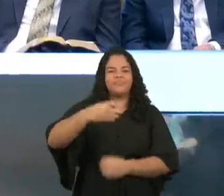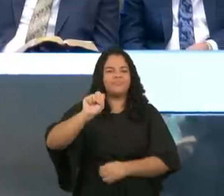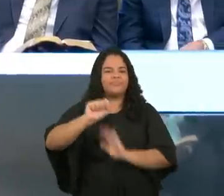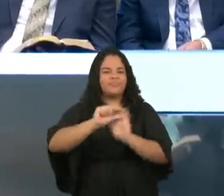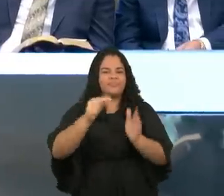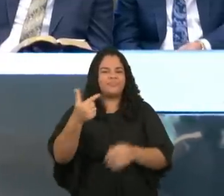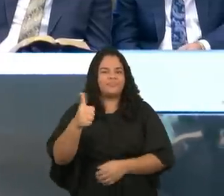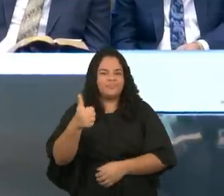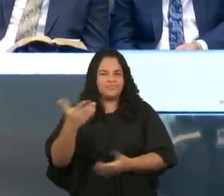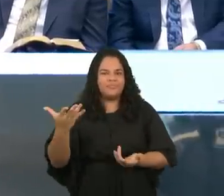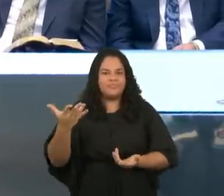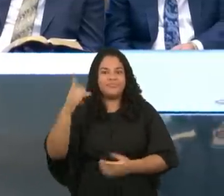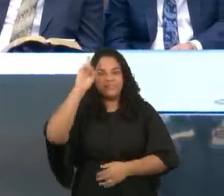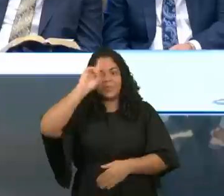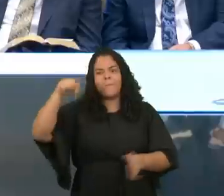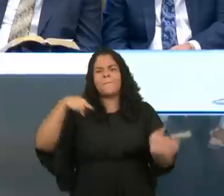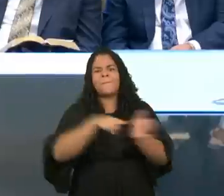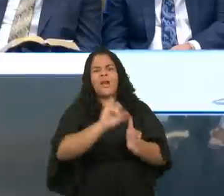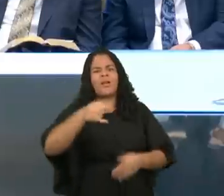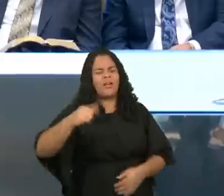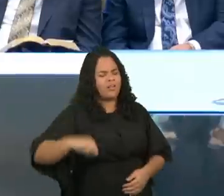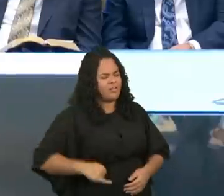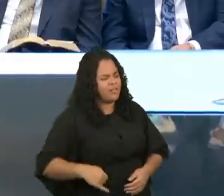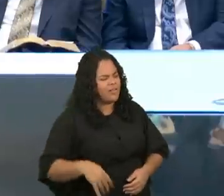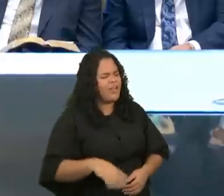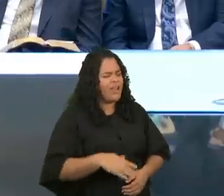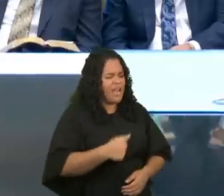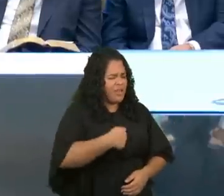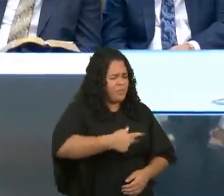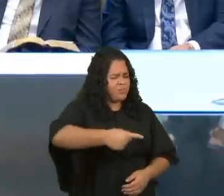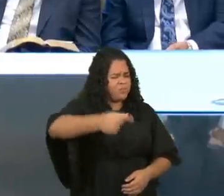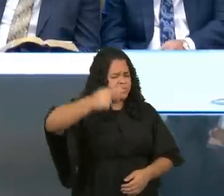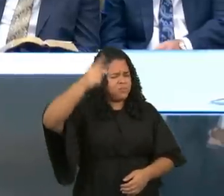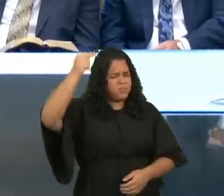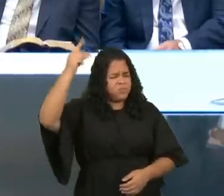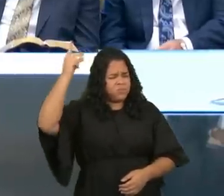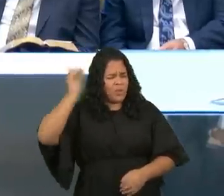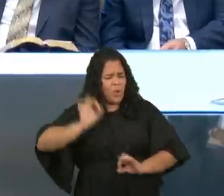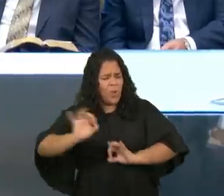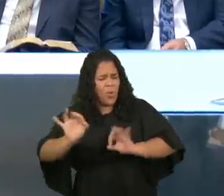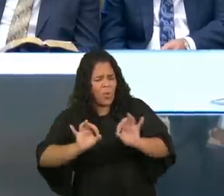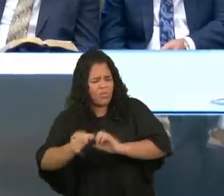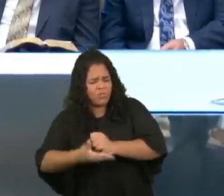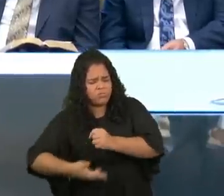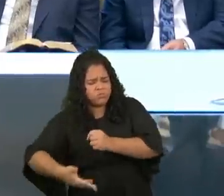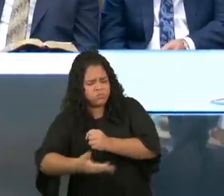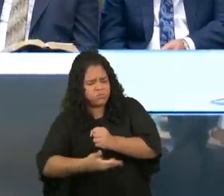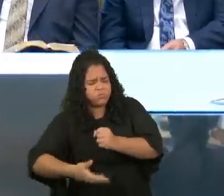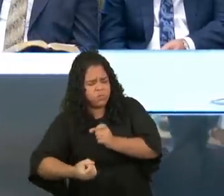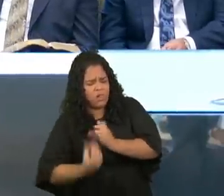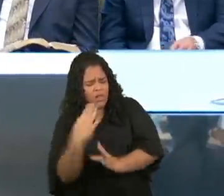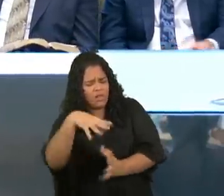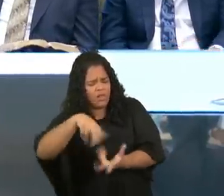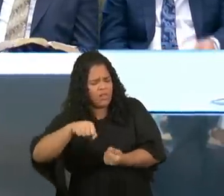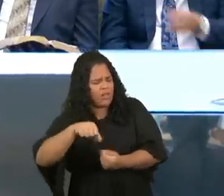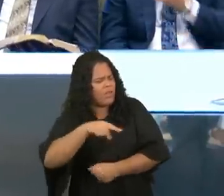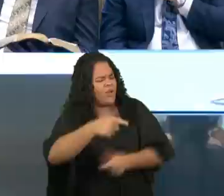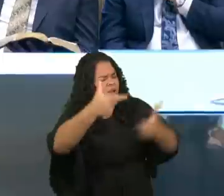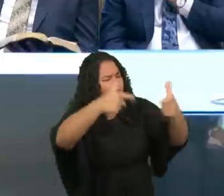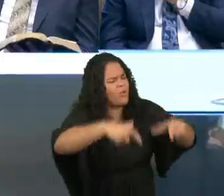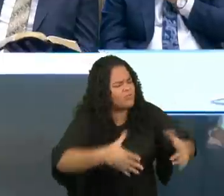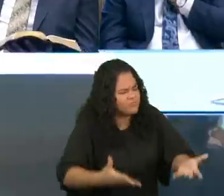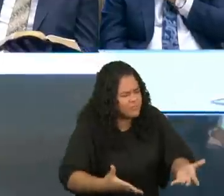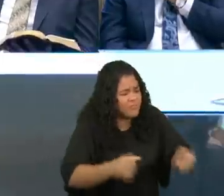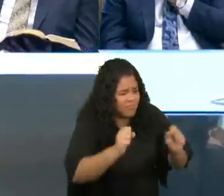eu lançava os alicerces da terra? Conta-me se é que tens verdadeiro entendimento. No